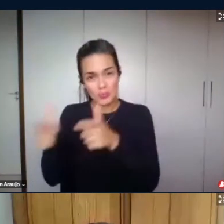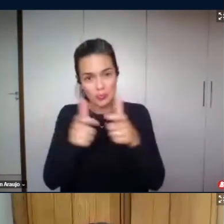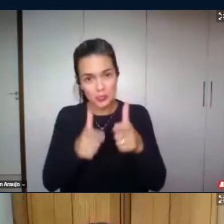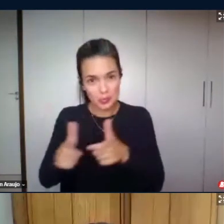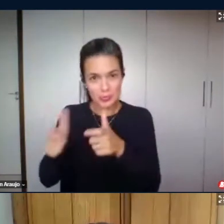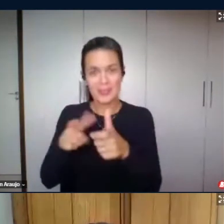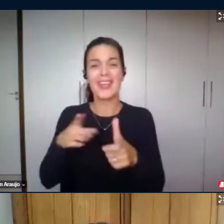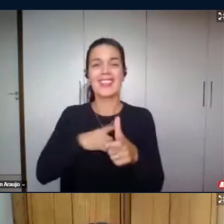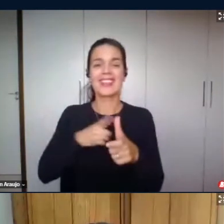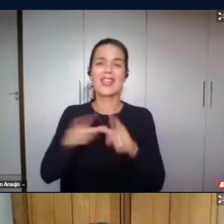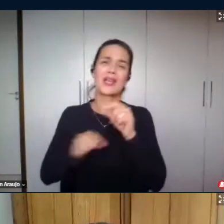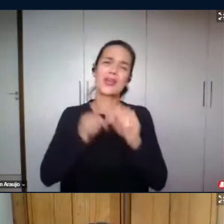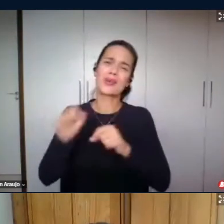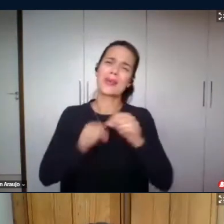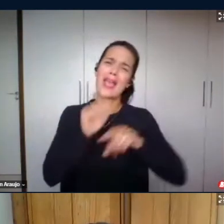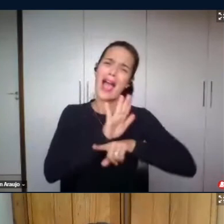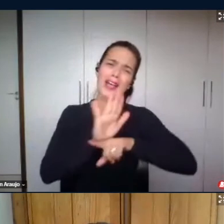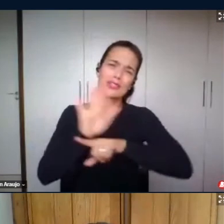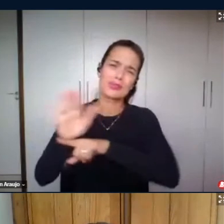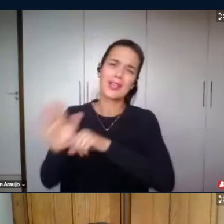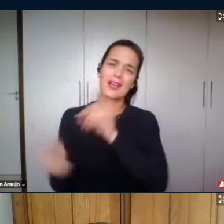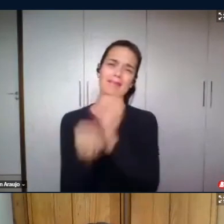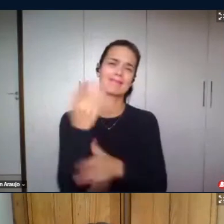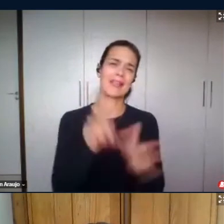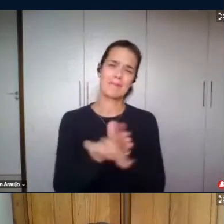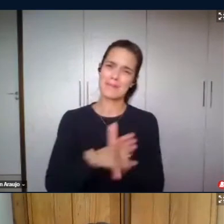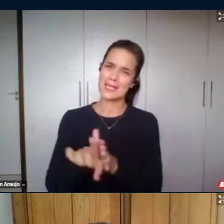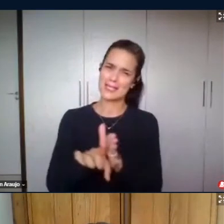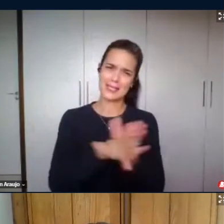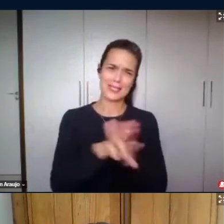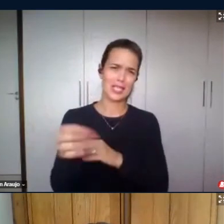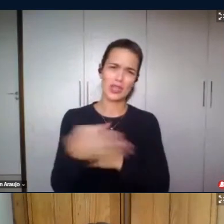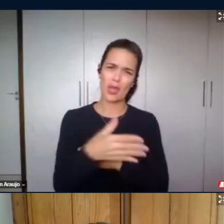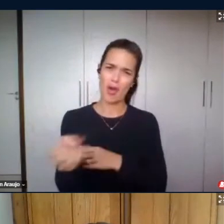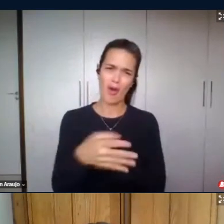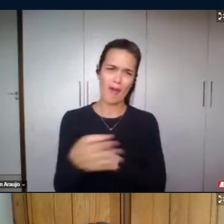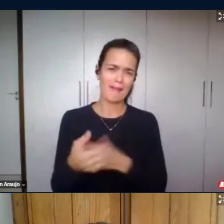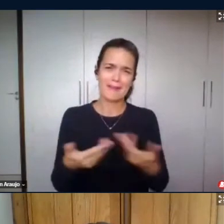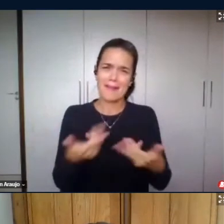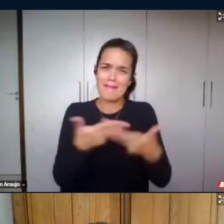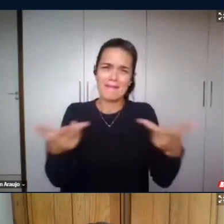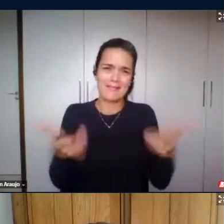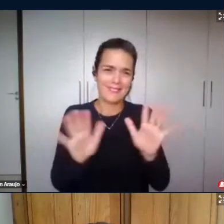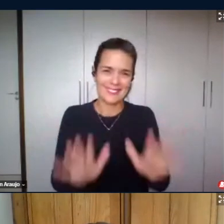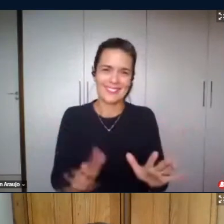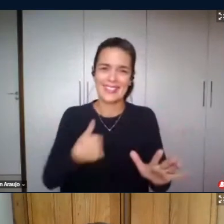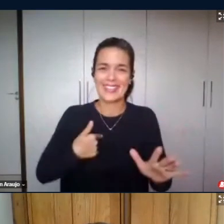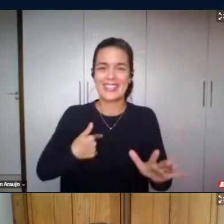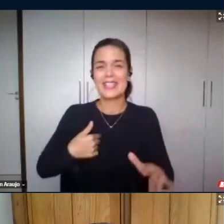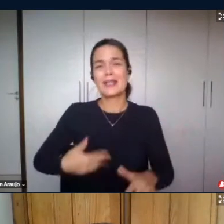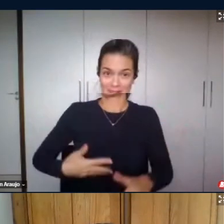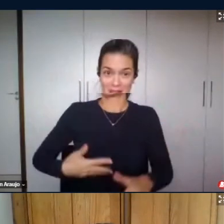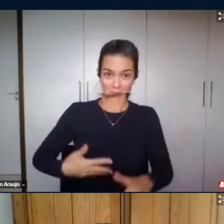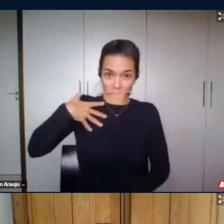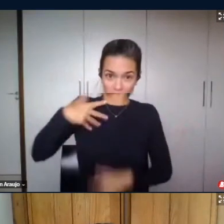frutos, e eu fico muito feliz por fazer parte desse processo. Certo?